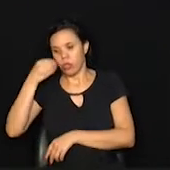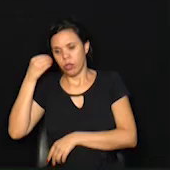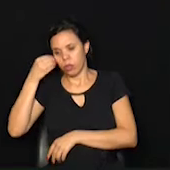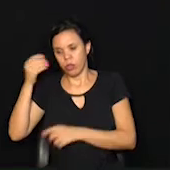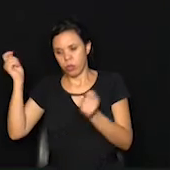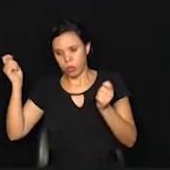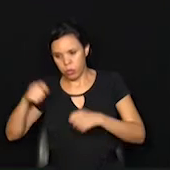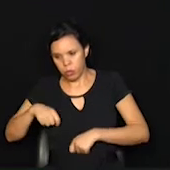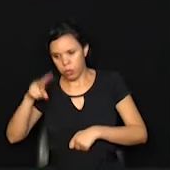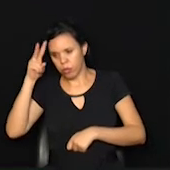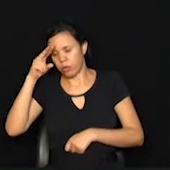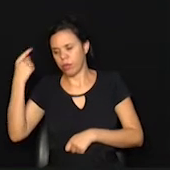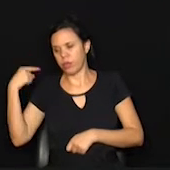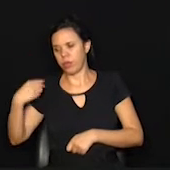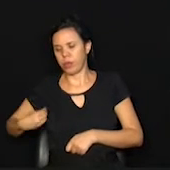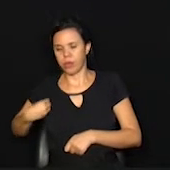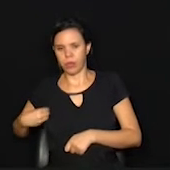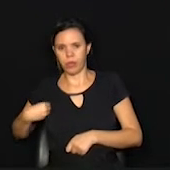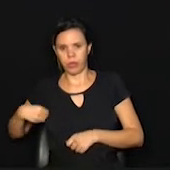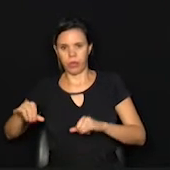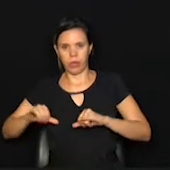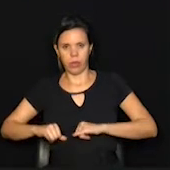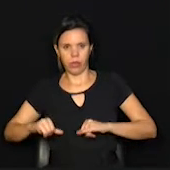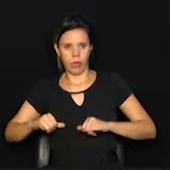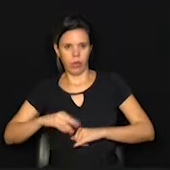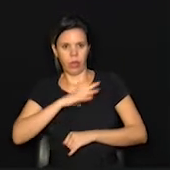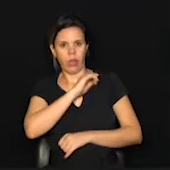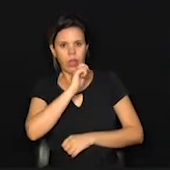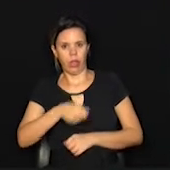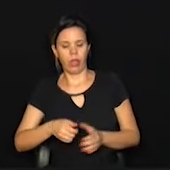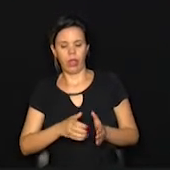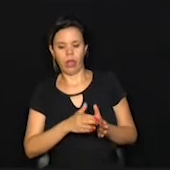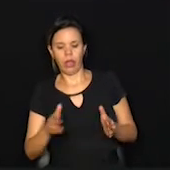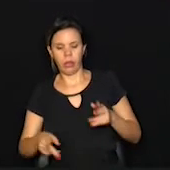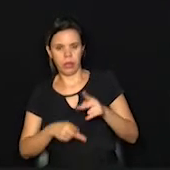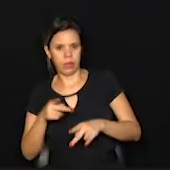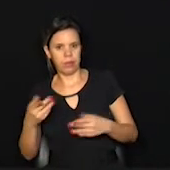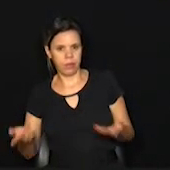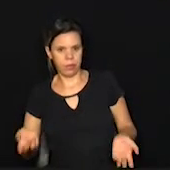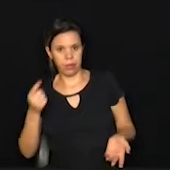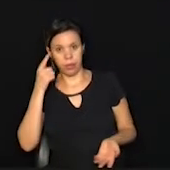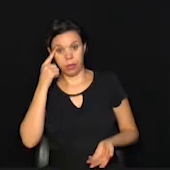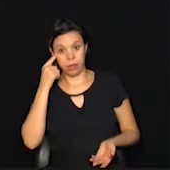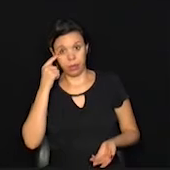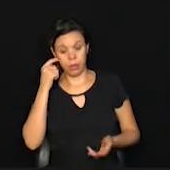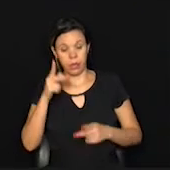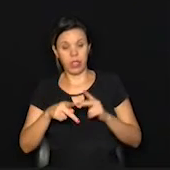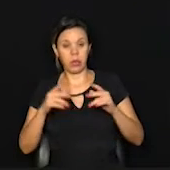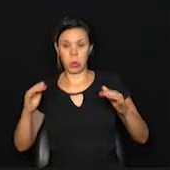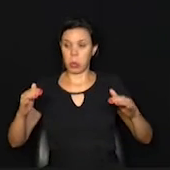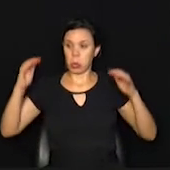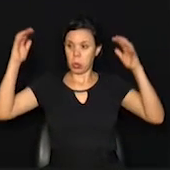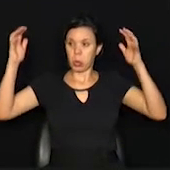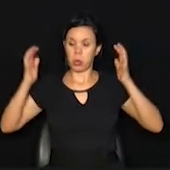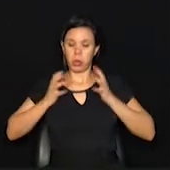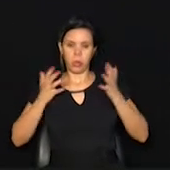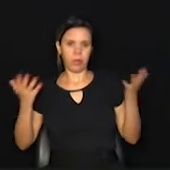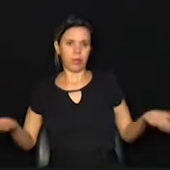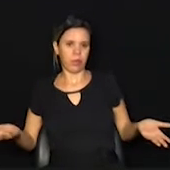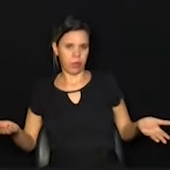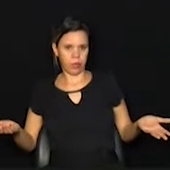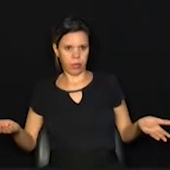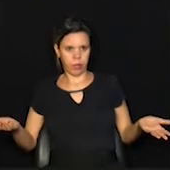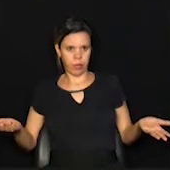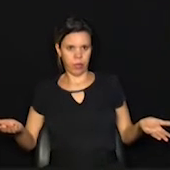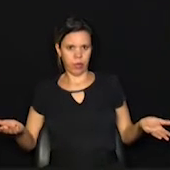melhores condições e uma grande parte desse pedaço tem melhores condições a gente reality o que